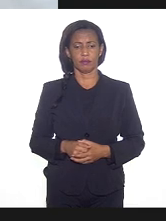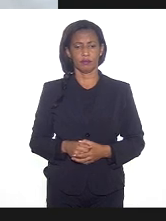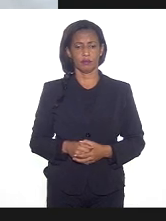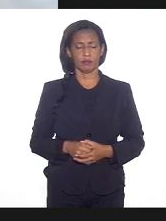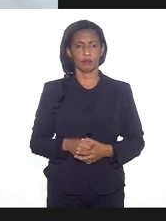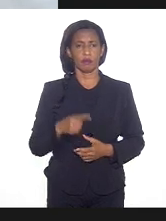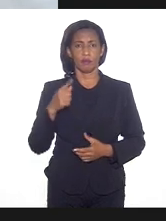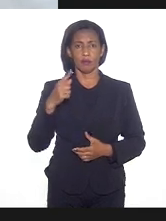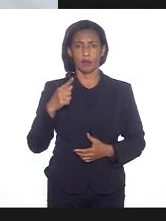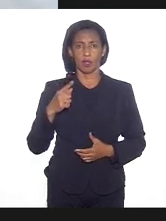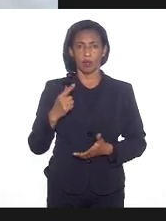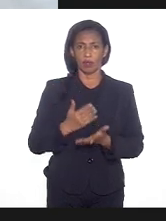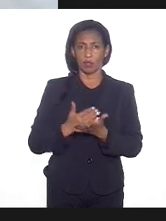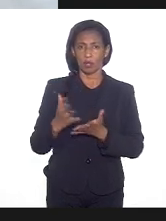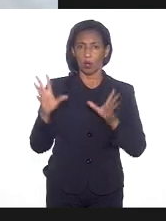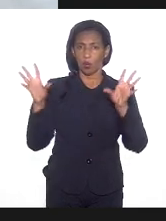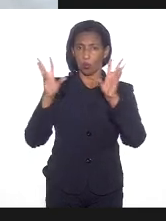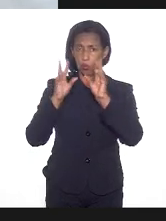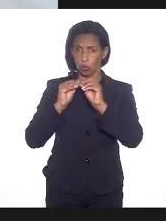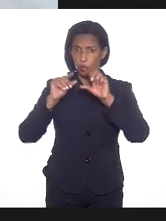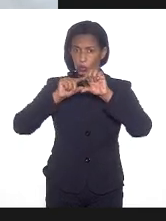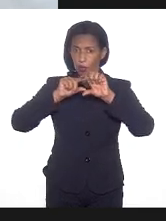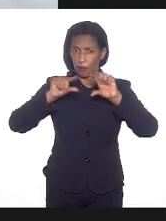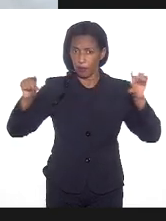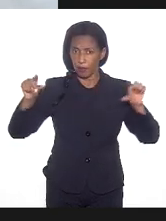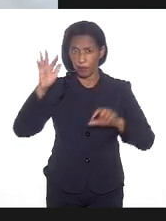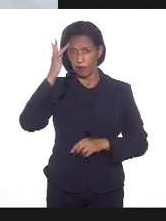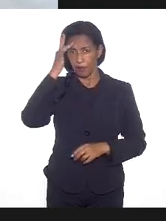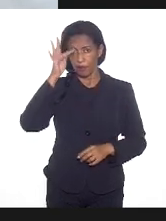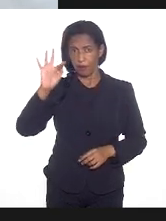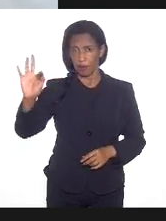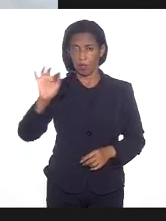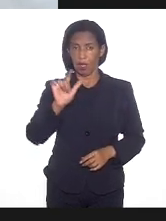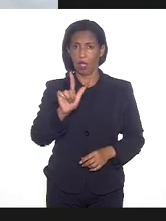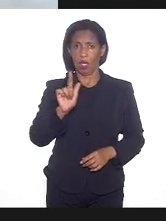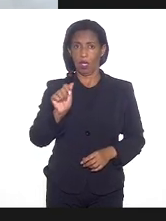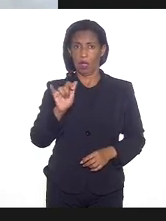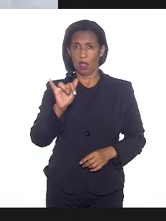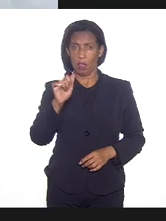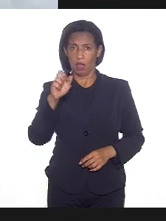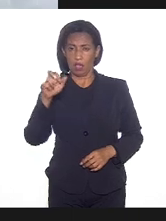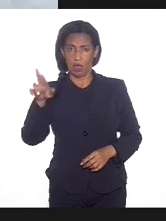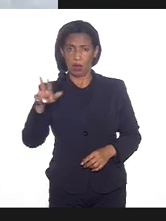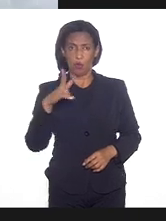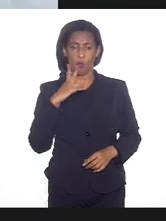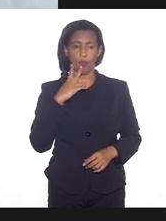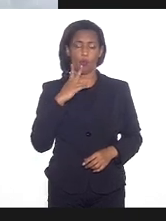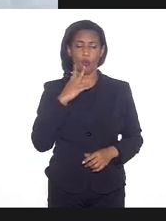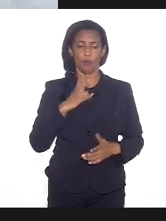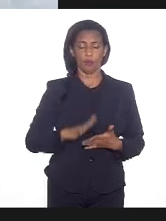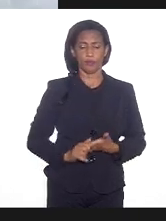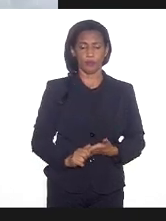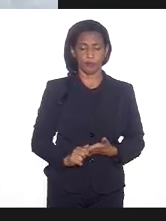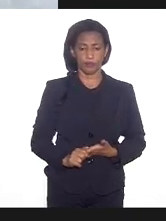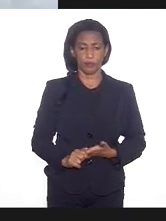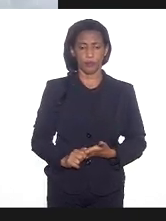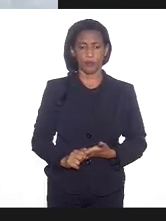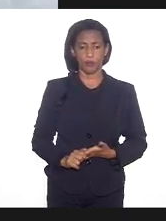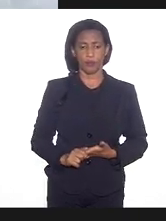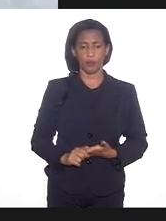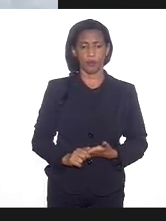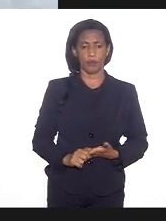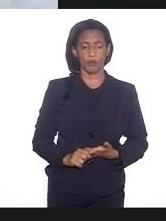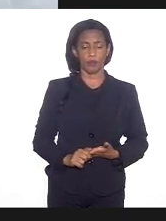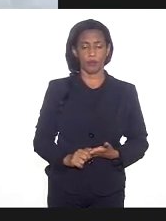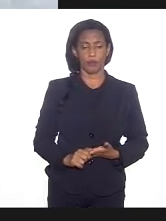inicio a conclusão do meu relatório com a frase creditada ao filósofo Galileu Galilei quando renegou o heliocentrismo. Empur